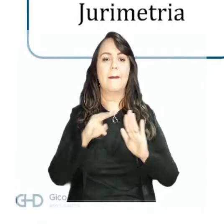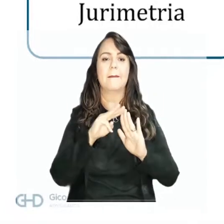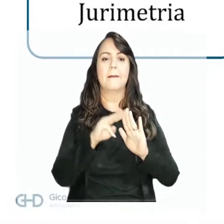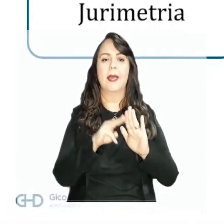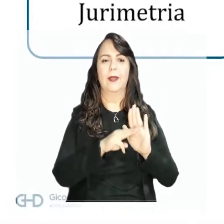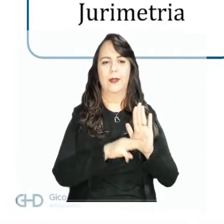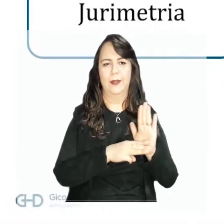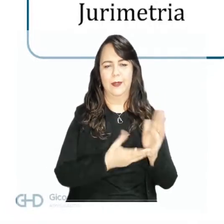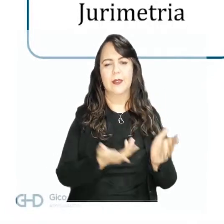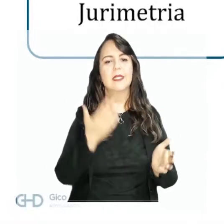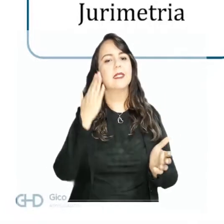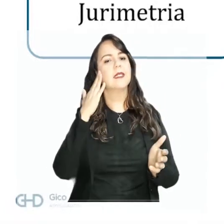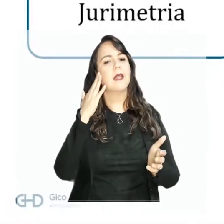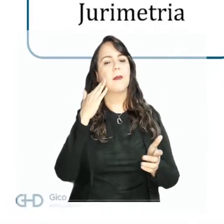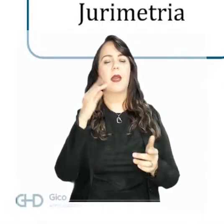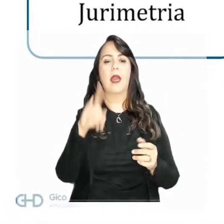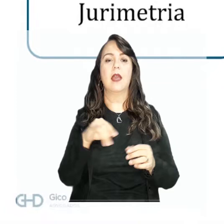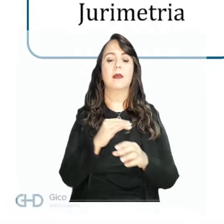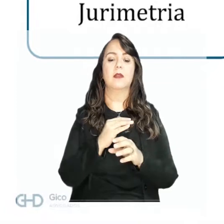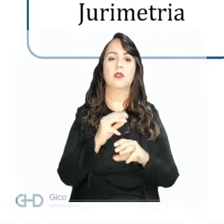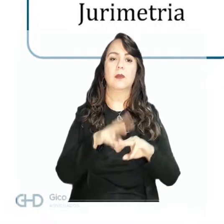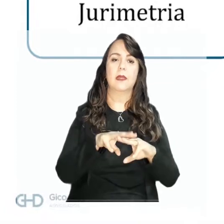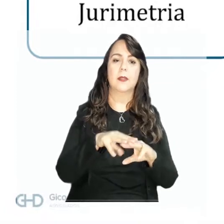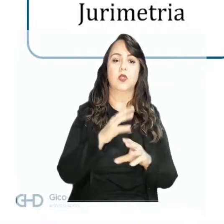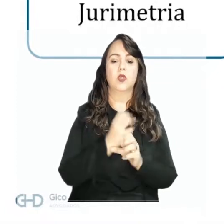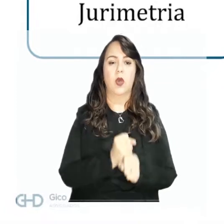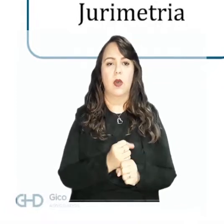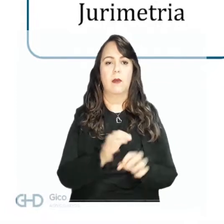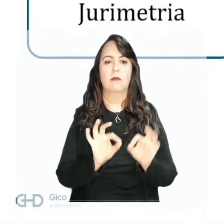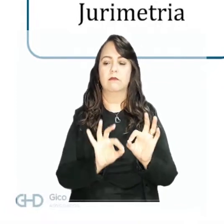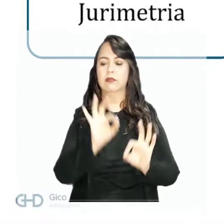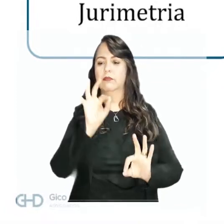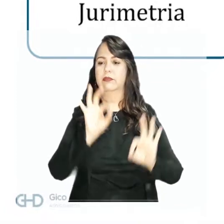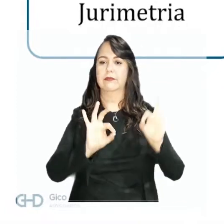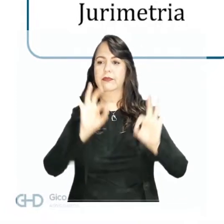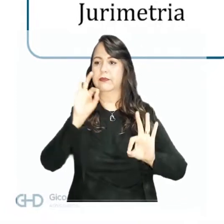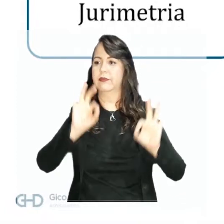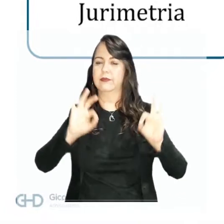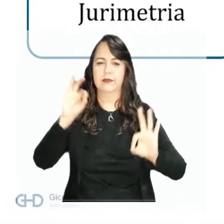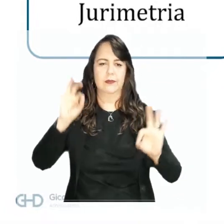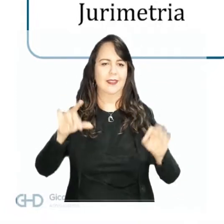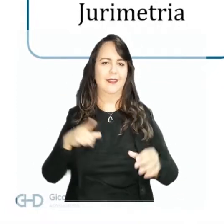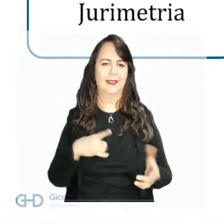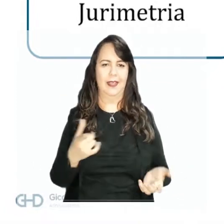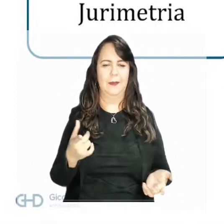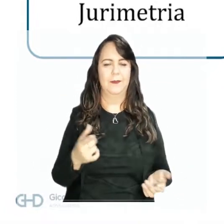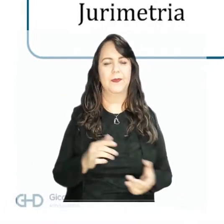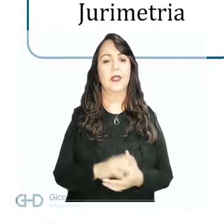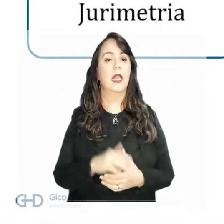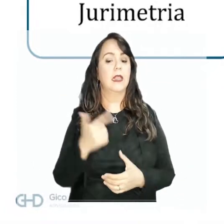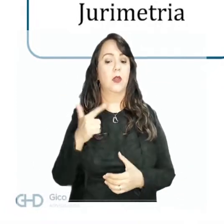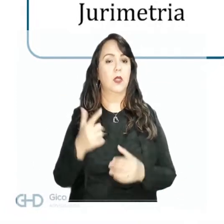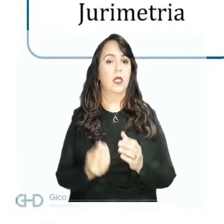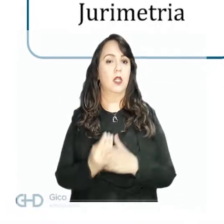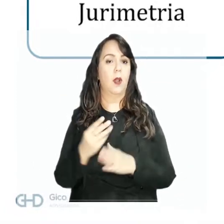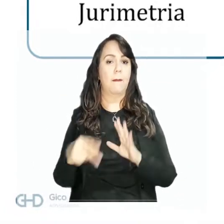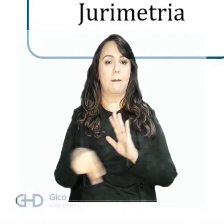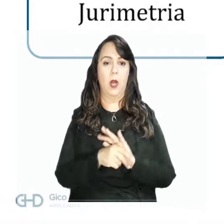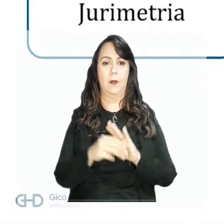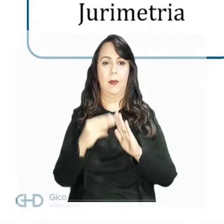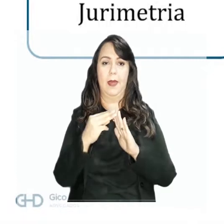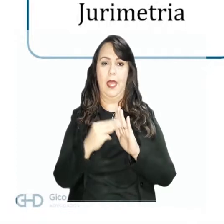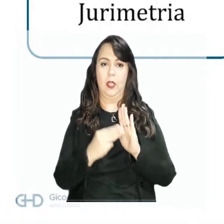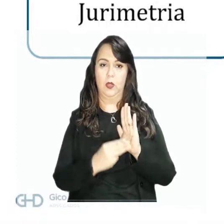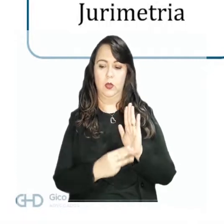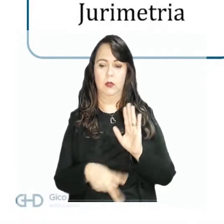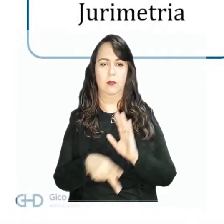de sofisticação suficiente para ter métodos próprios da jurimetria. Na verdade, todos os métodos da jurimetria ou são da estatística ou são da